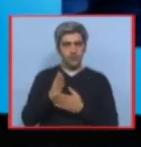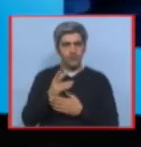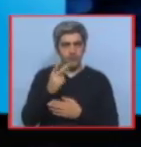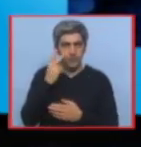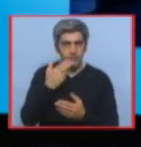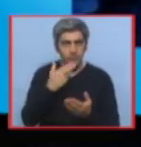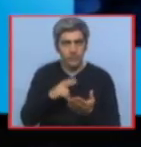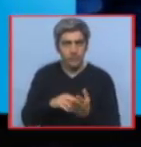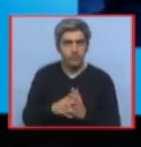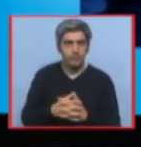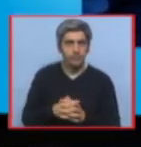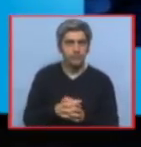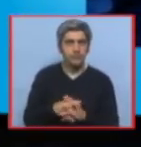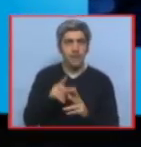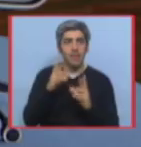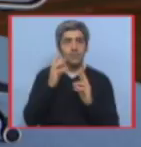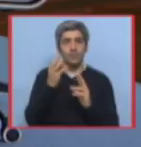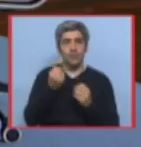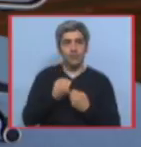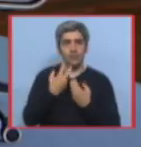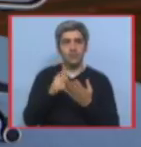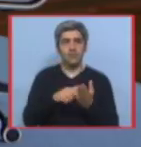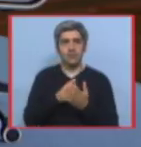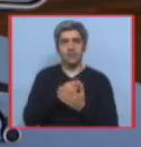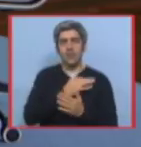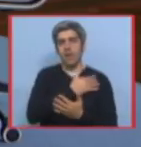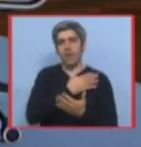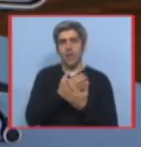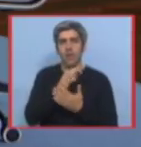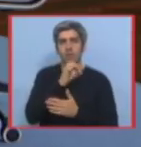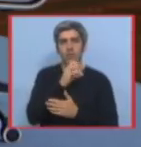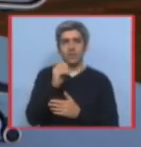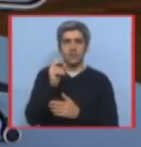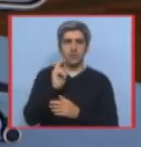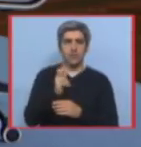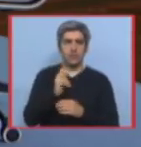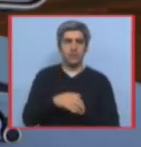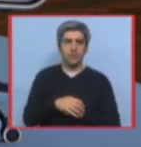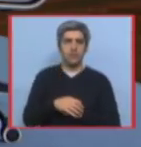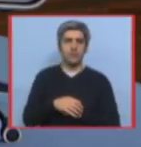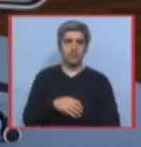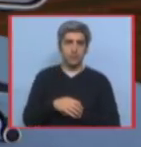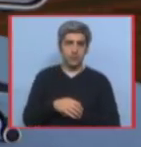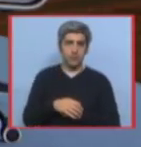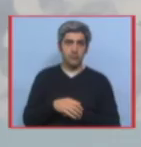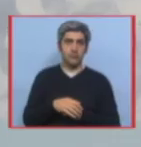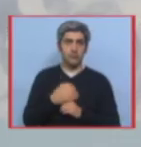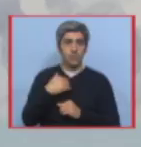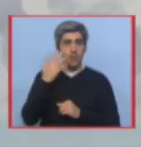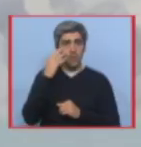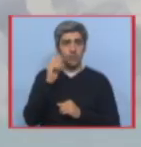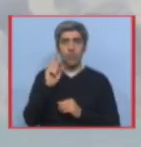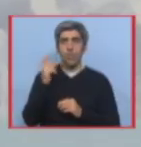vida verdadeira. Afinal, foi esse desejo que foram transmitindo sempre ao longo de 800 anos, não é? Essa saudação. Eu creio que não há